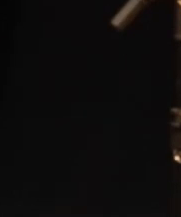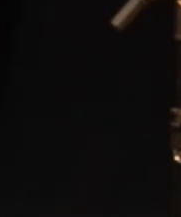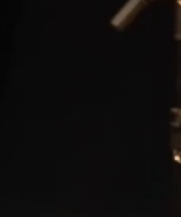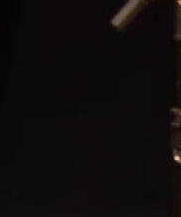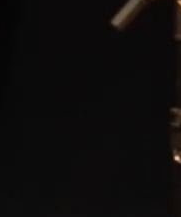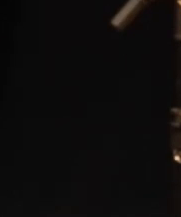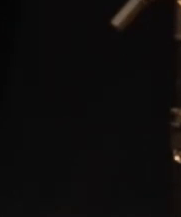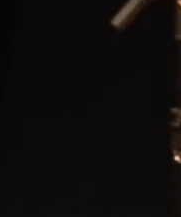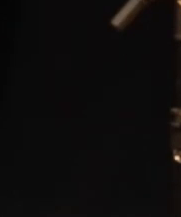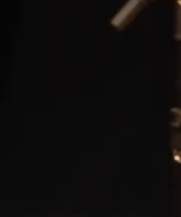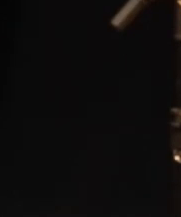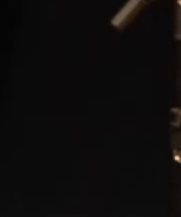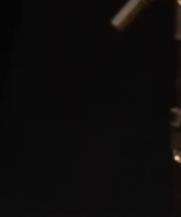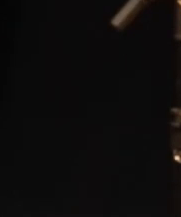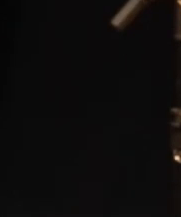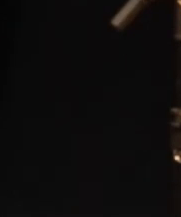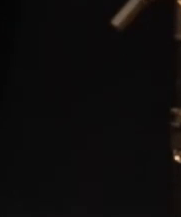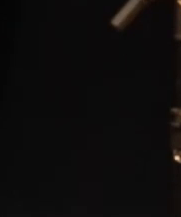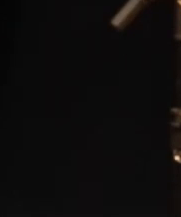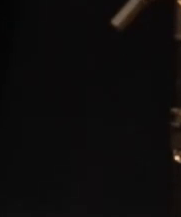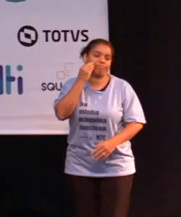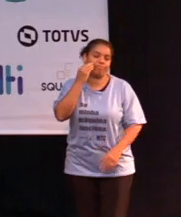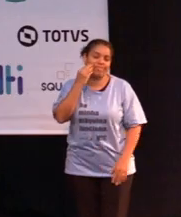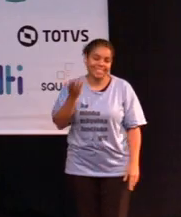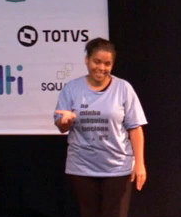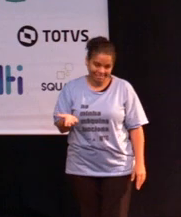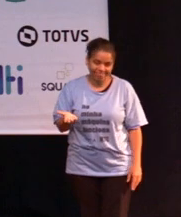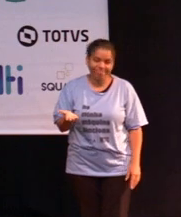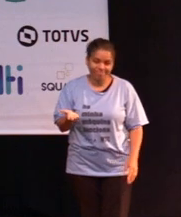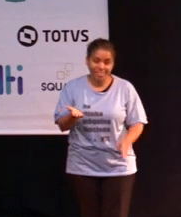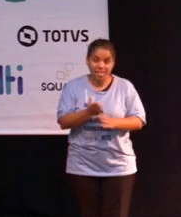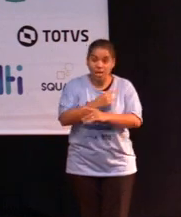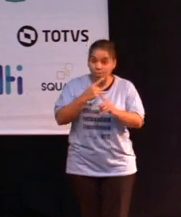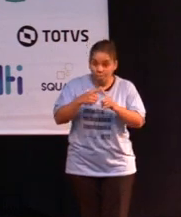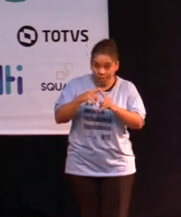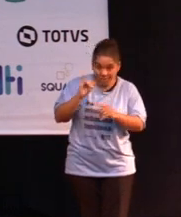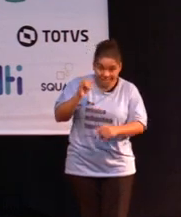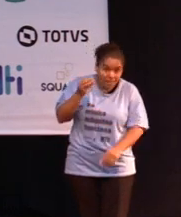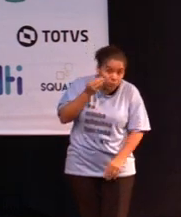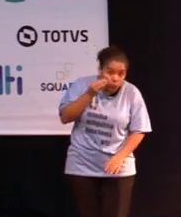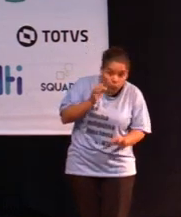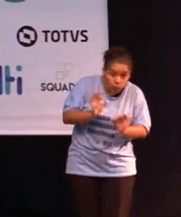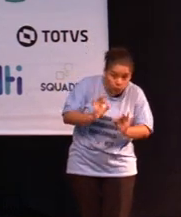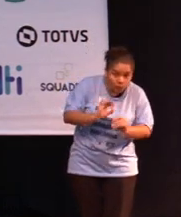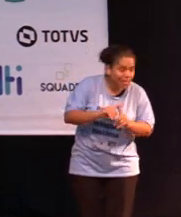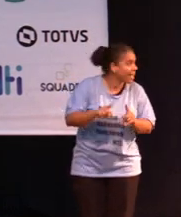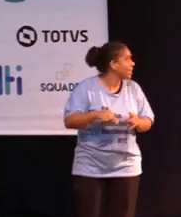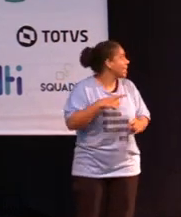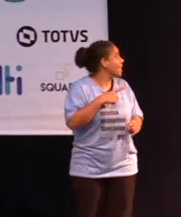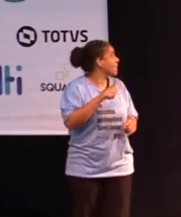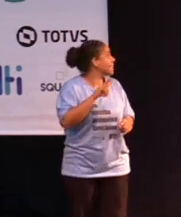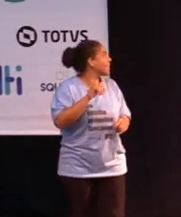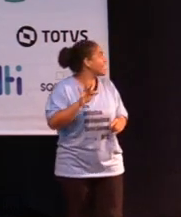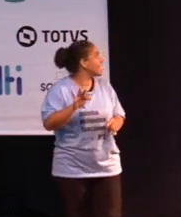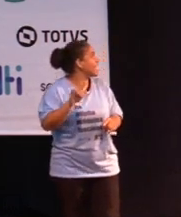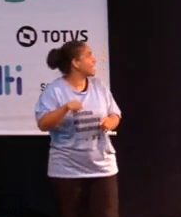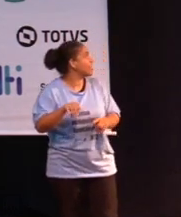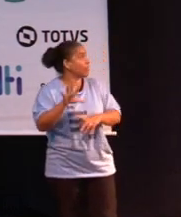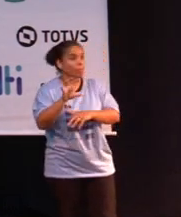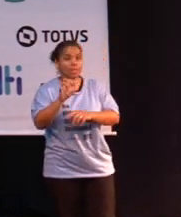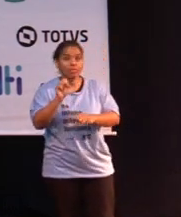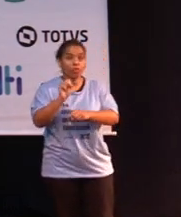o processo inteiro de automação você precisa testar porque se você não testa né isso é que era um bife porque ficou em pdf ficou